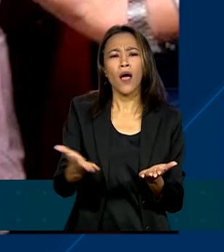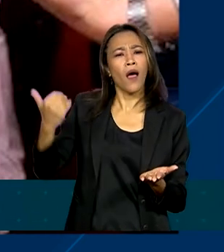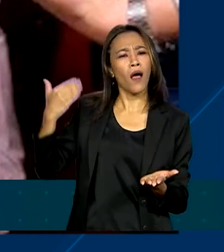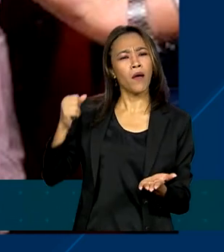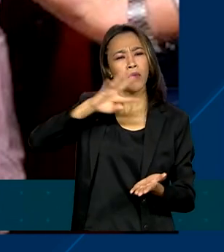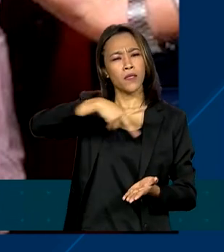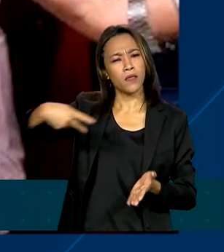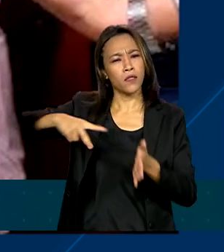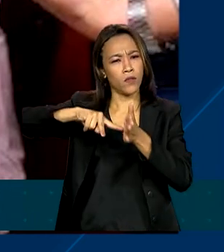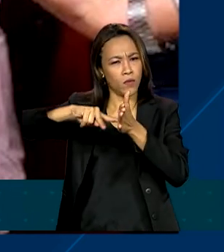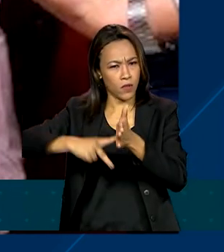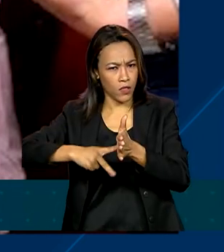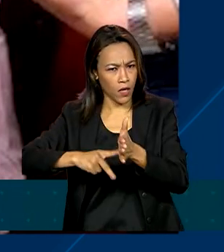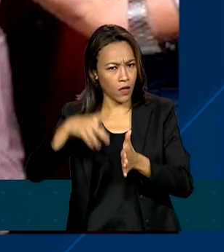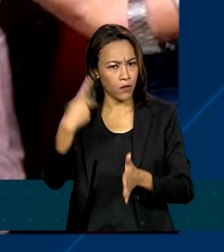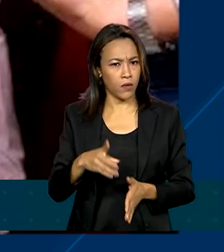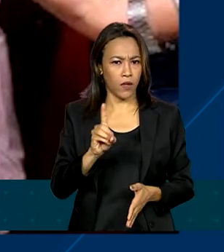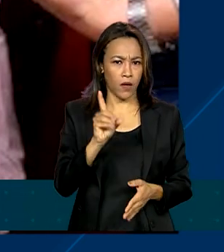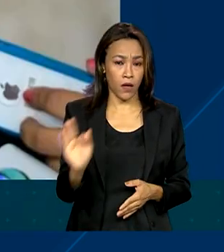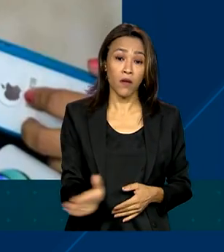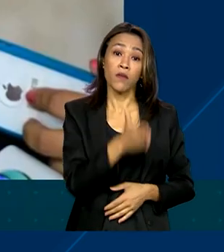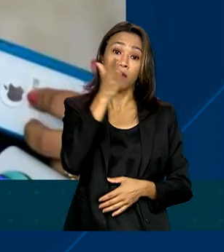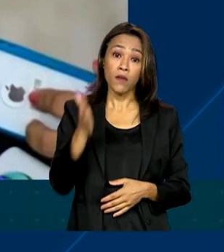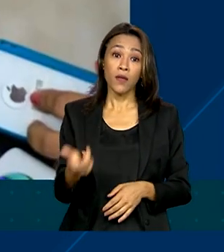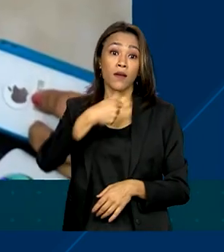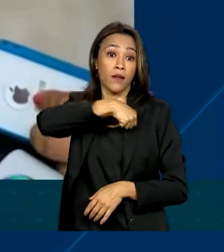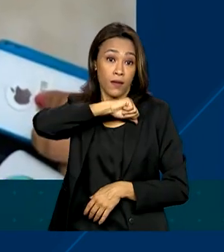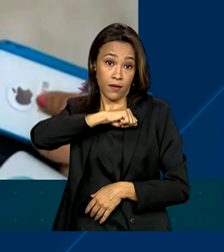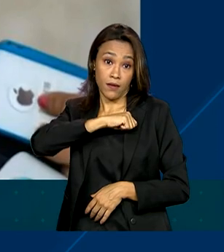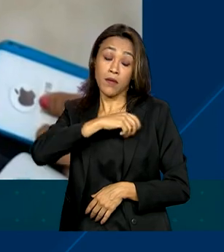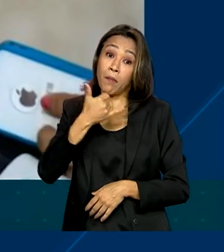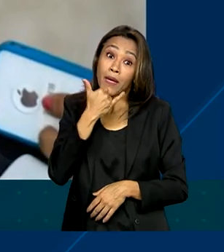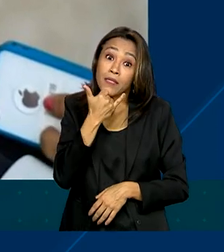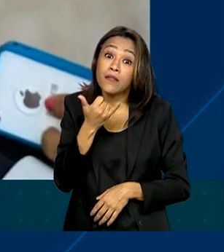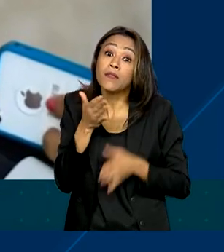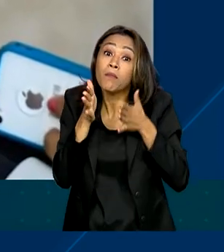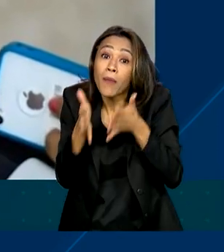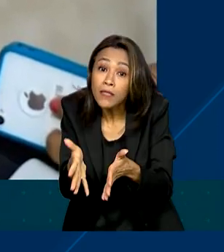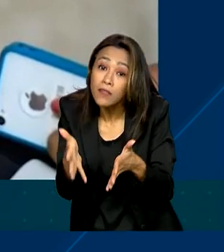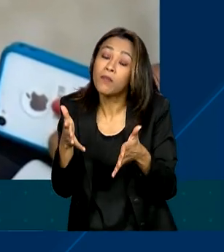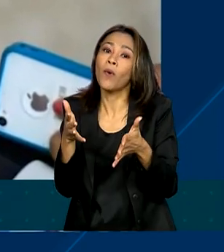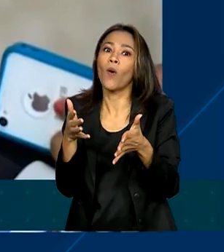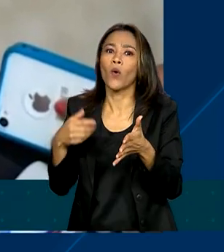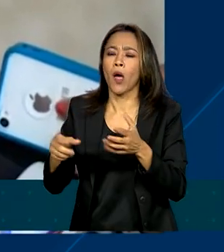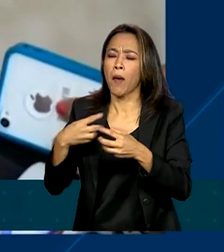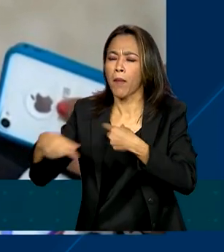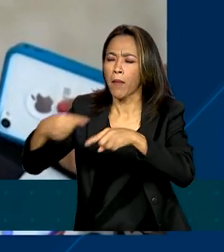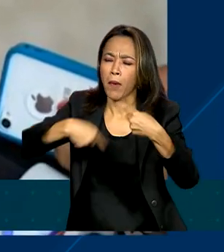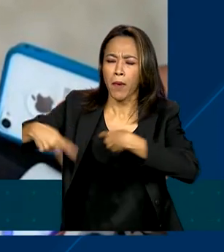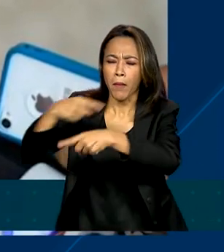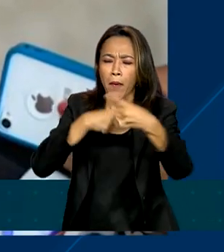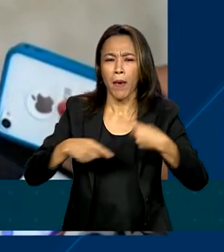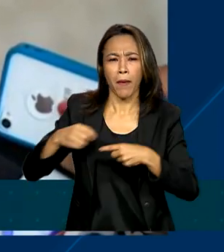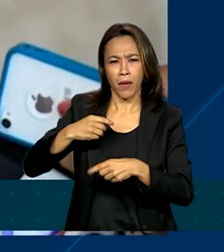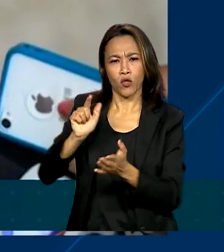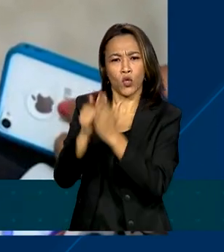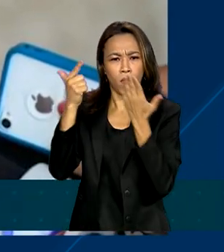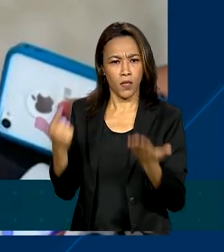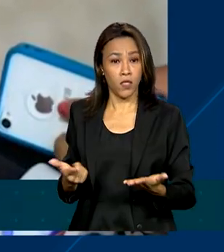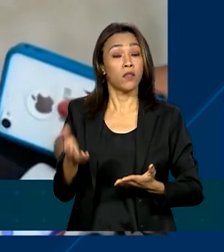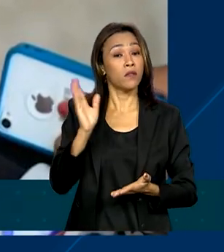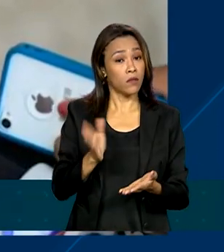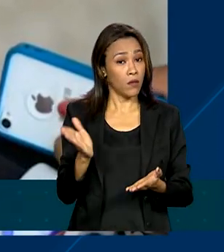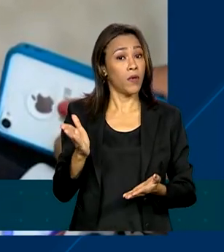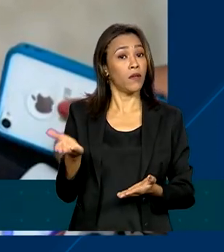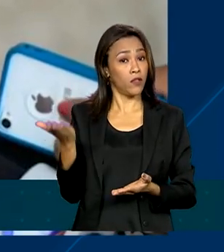dos Jornalistas do Distrito Federal e delegado na Federação Nacional dos Jornalistas. Também foi secretário no governo